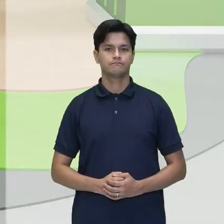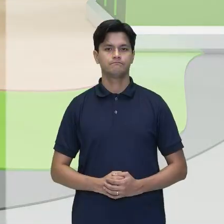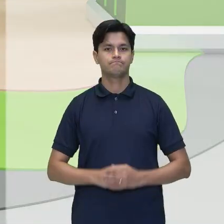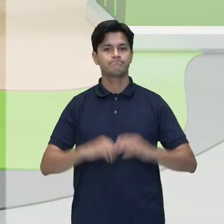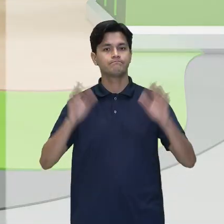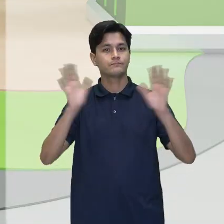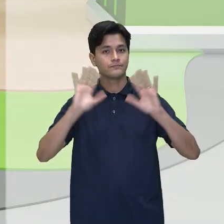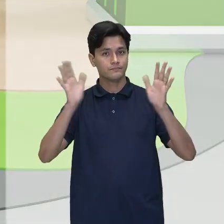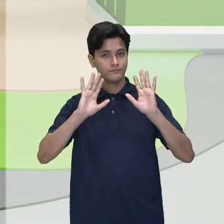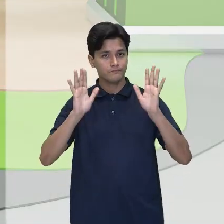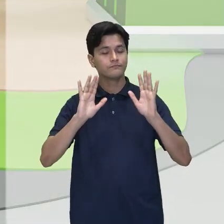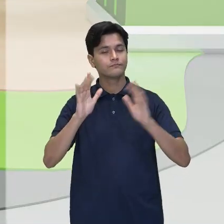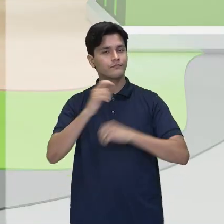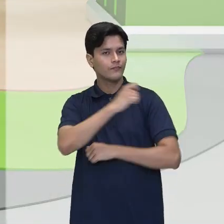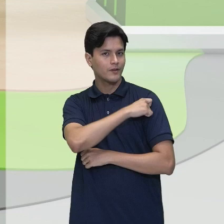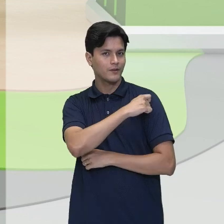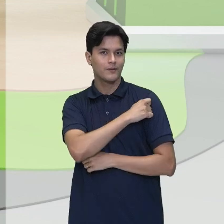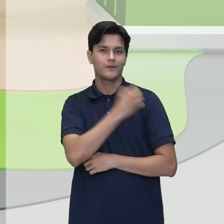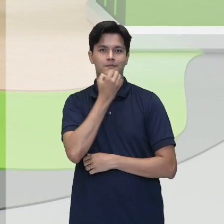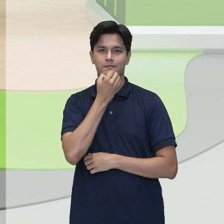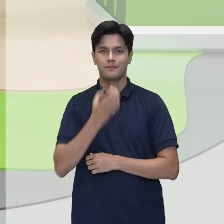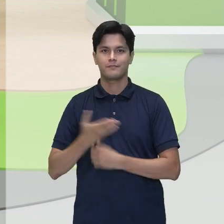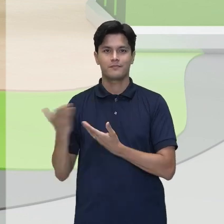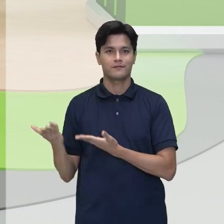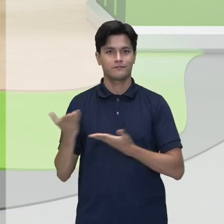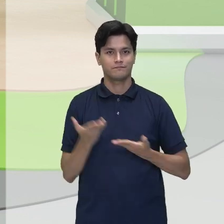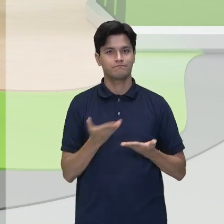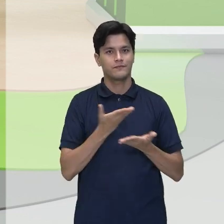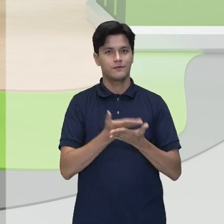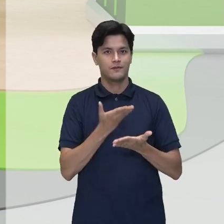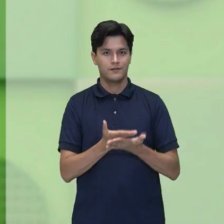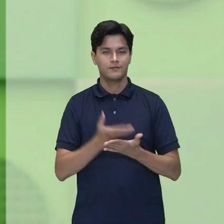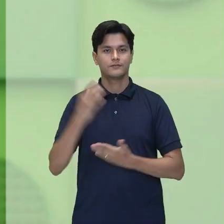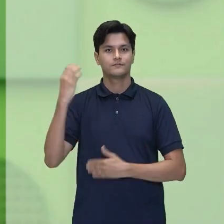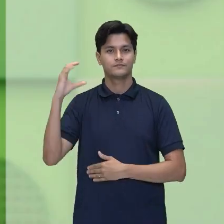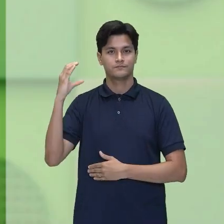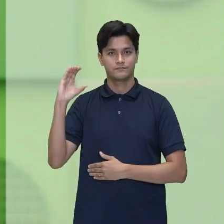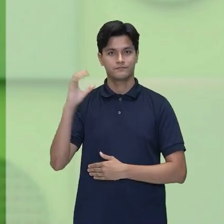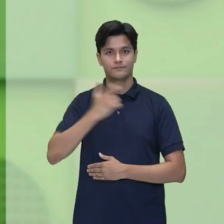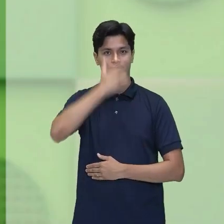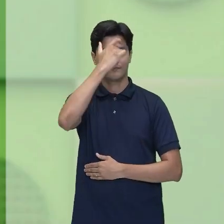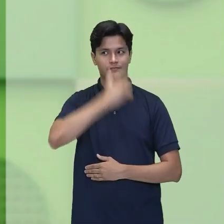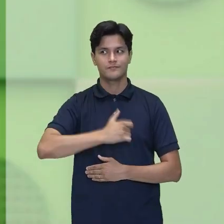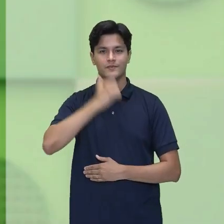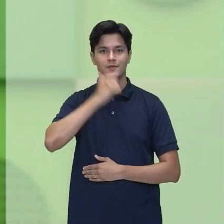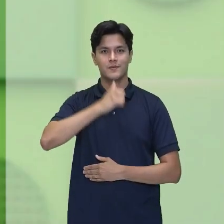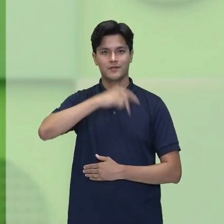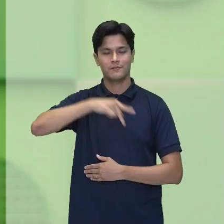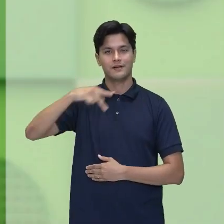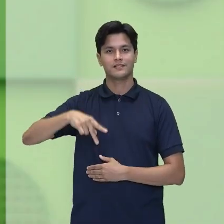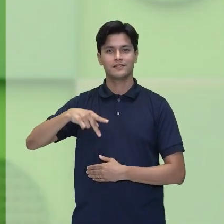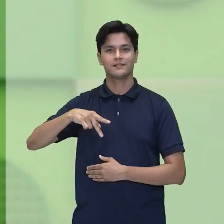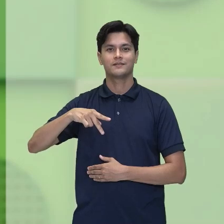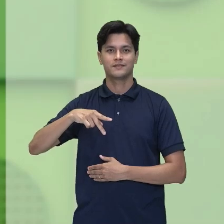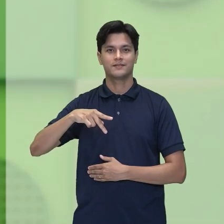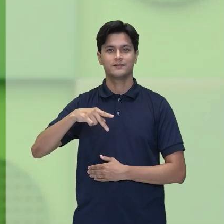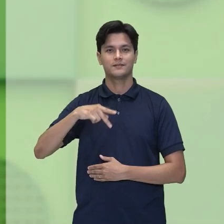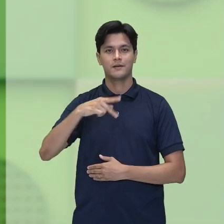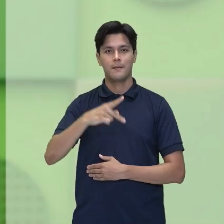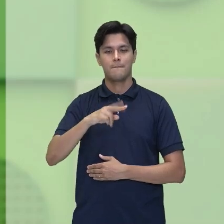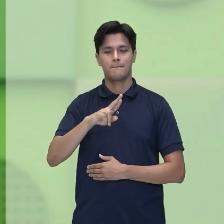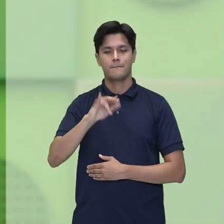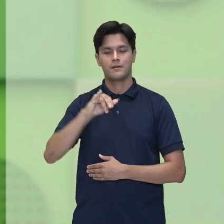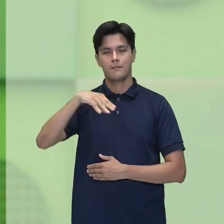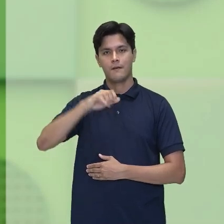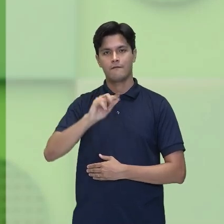Olá, alunos, sejam muito bem-vindos a mais uma aula de ciências. Eu sou a professora Andressa Primavera e nesse momento vamos